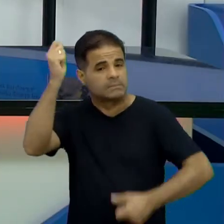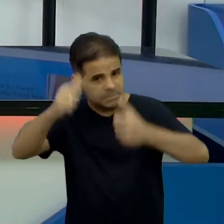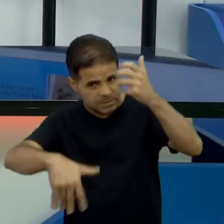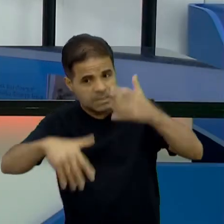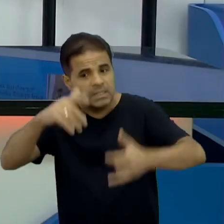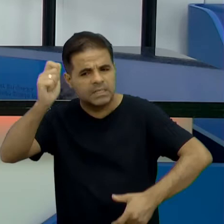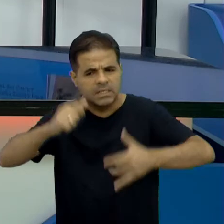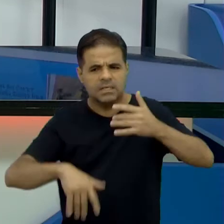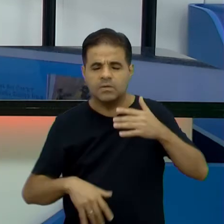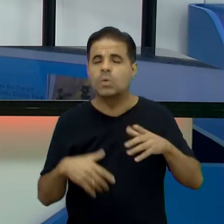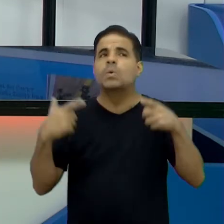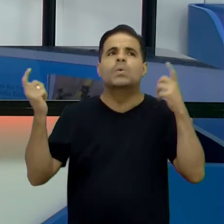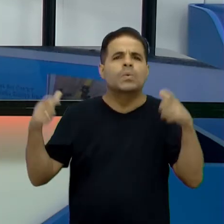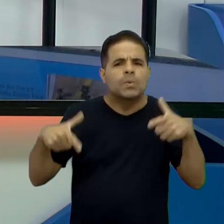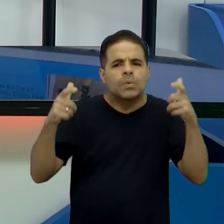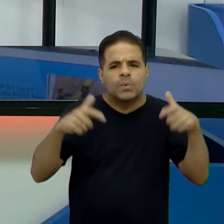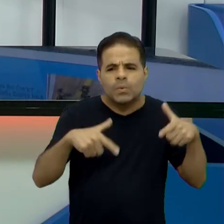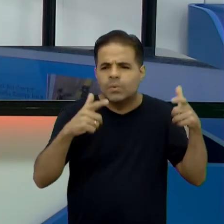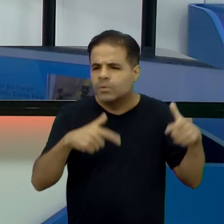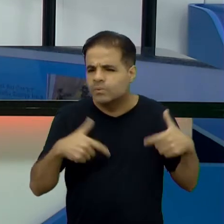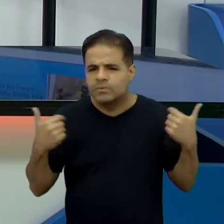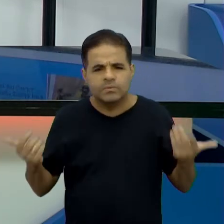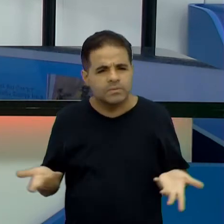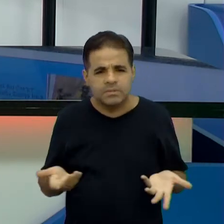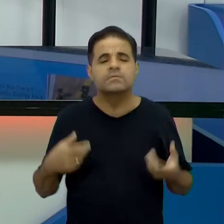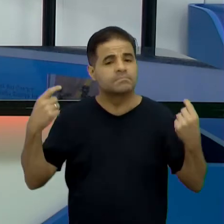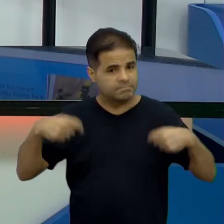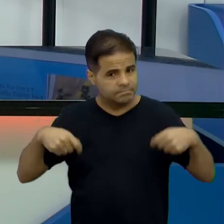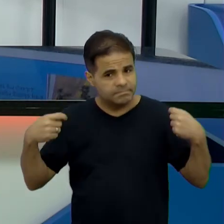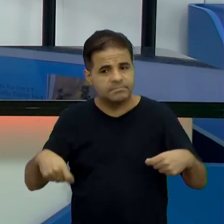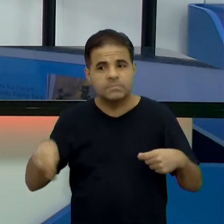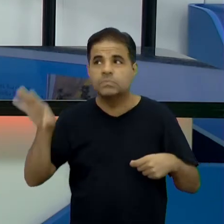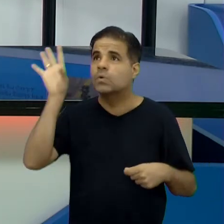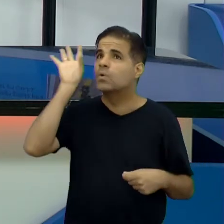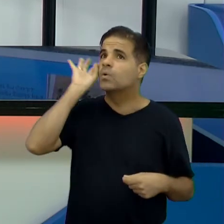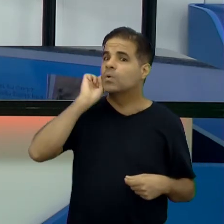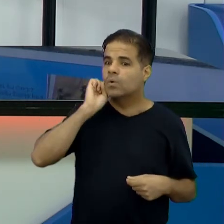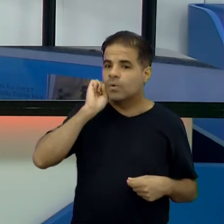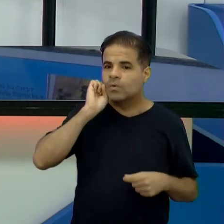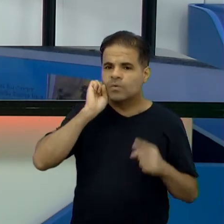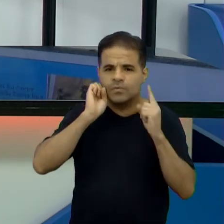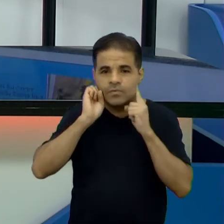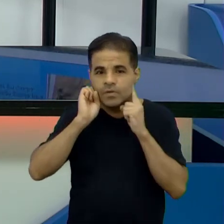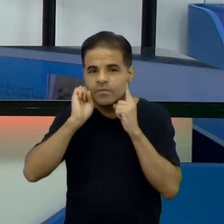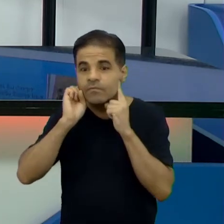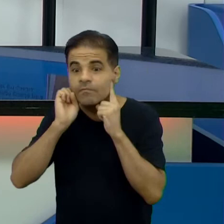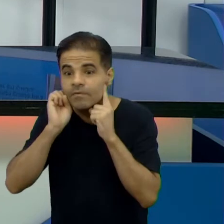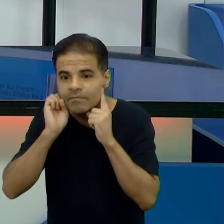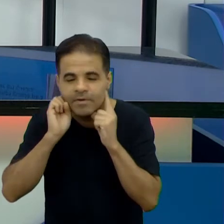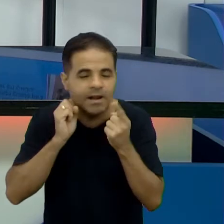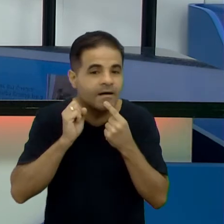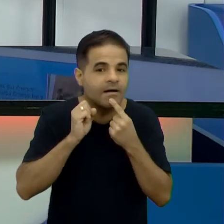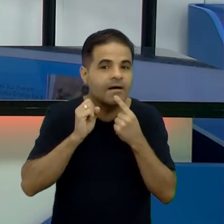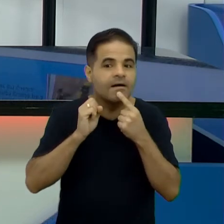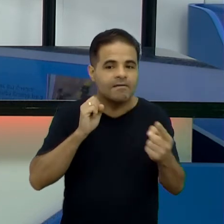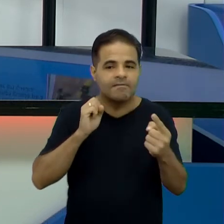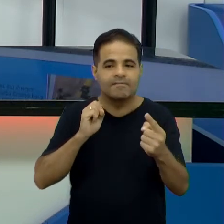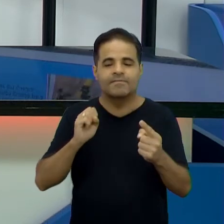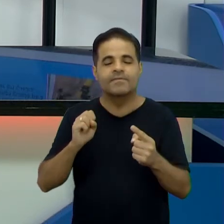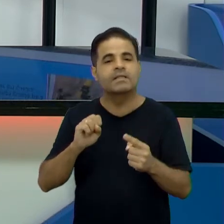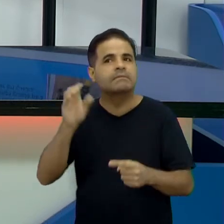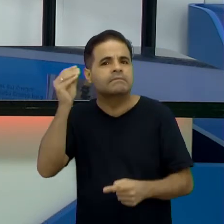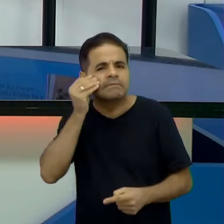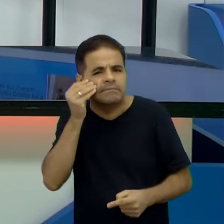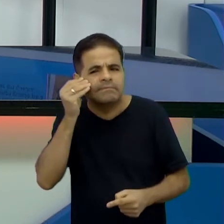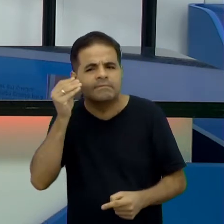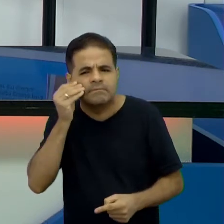você onde, né, a bola tá, você tenta vocês se não ouviam, porque vocês falavam ao mesmo tempo. E tenta, tenta